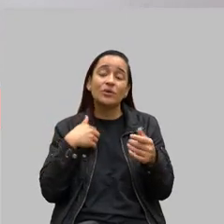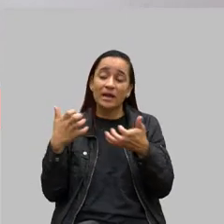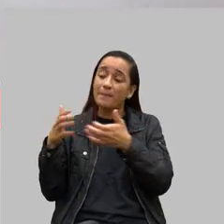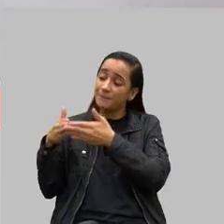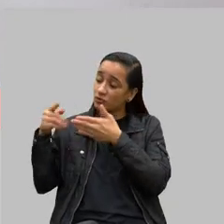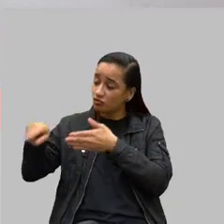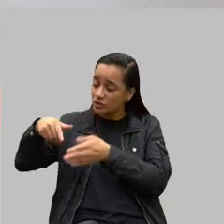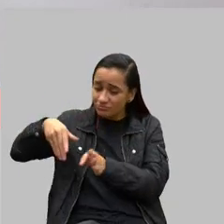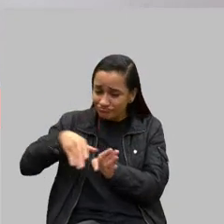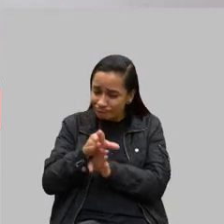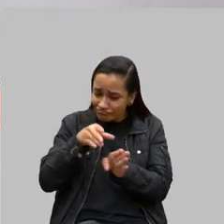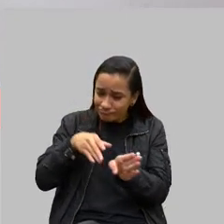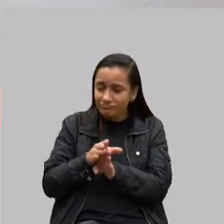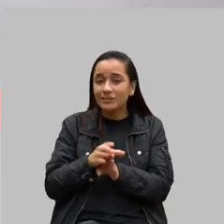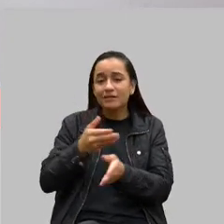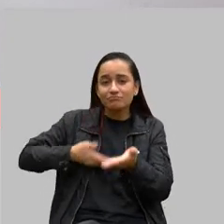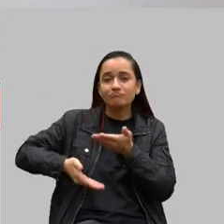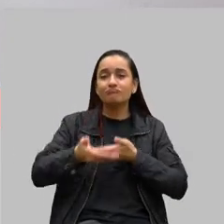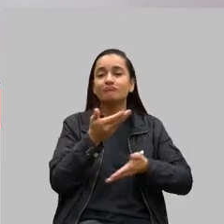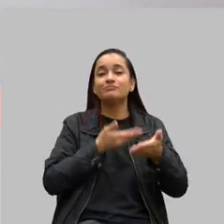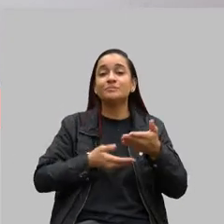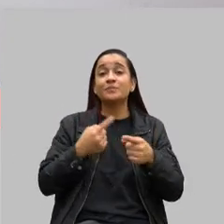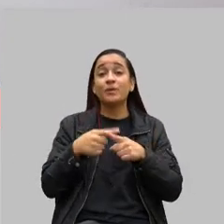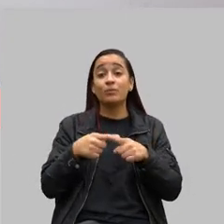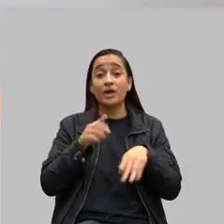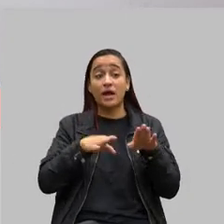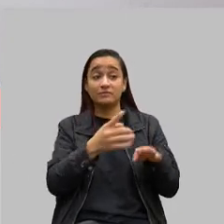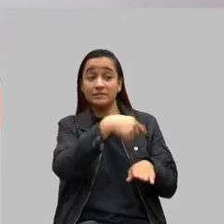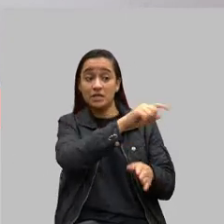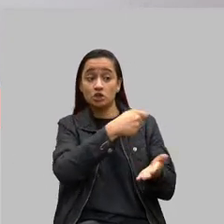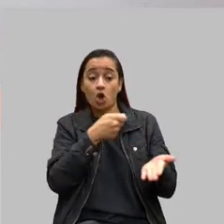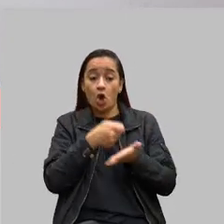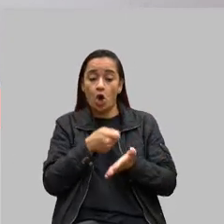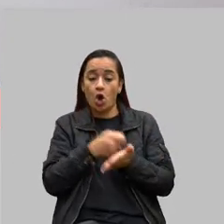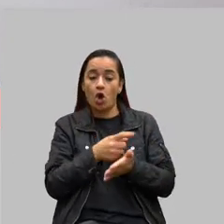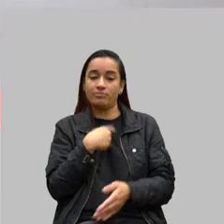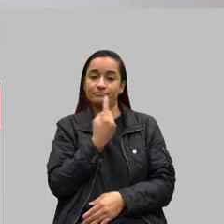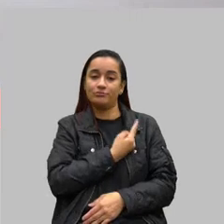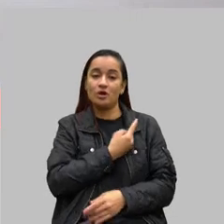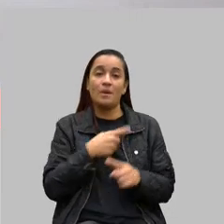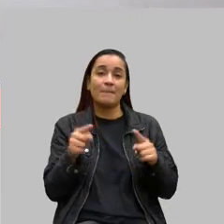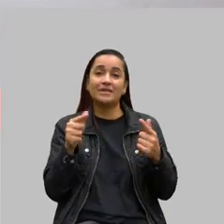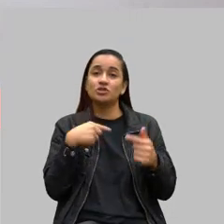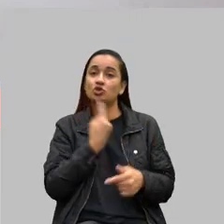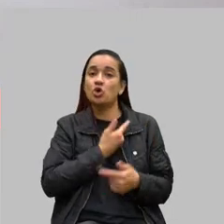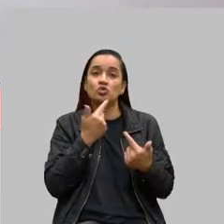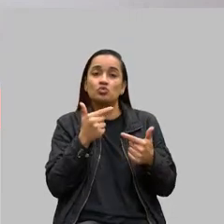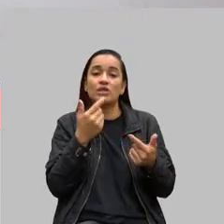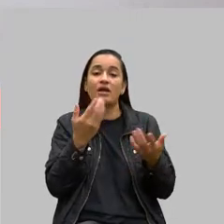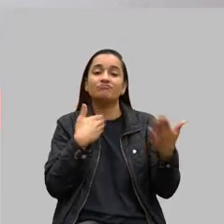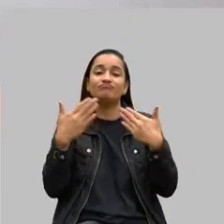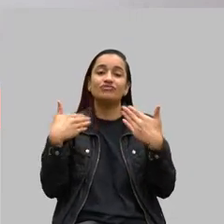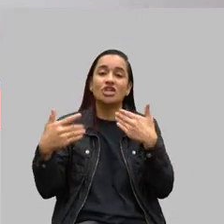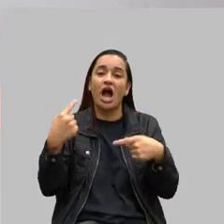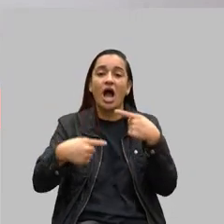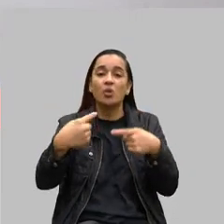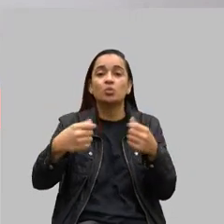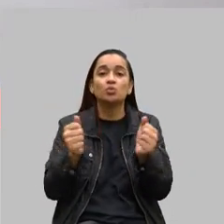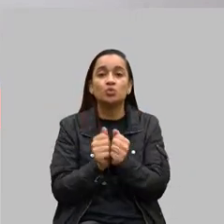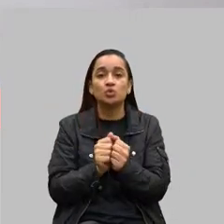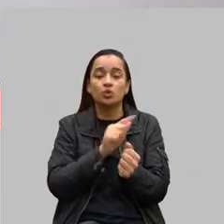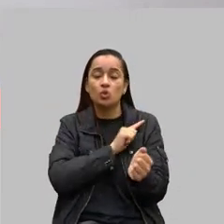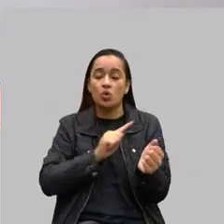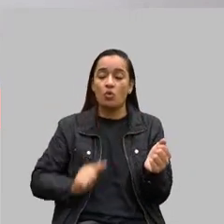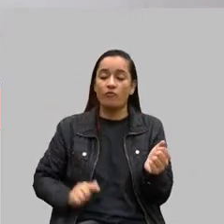ajuda de interlocução porque muitas vezes a gente é cobrado e e não tem tanta força de diálogo junto aos órgãos do governo